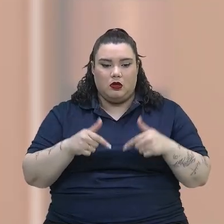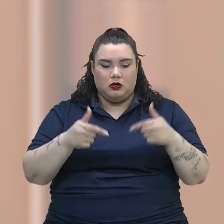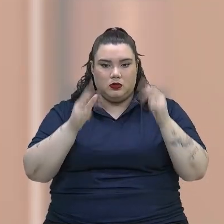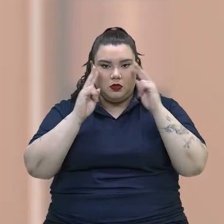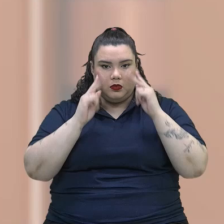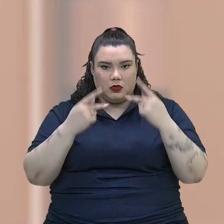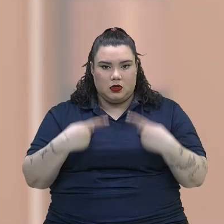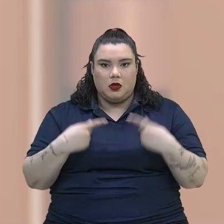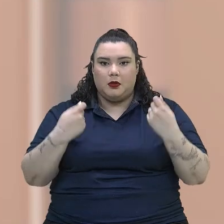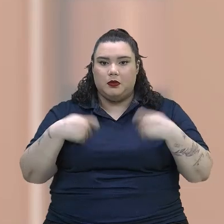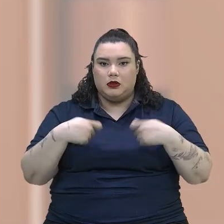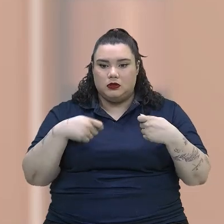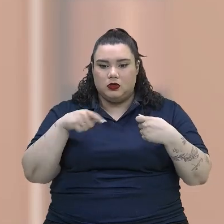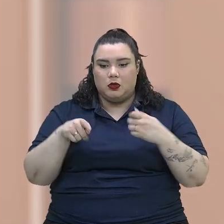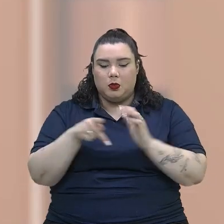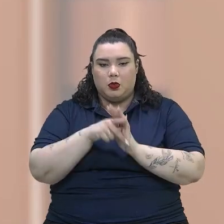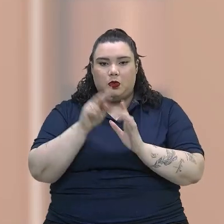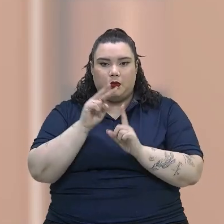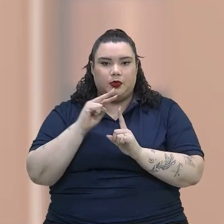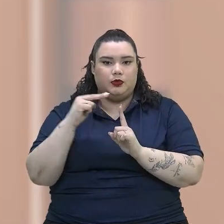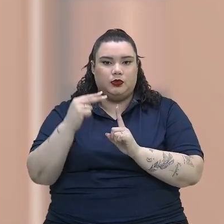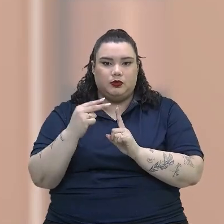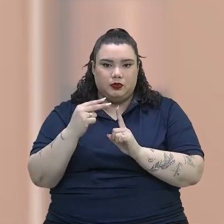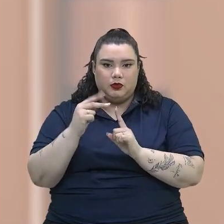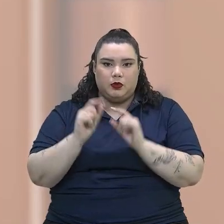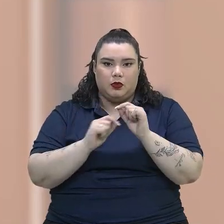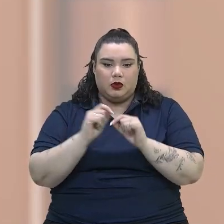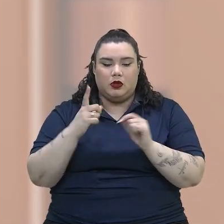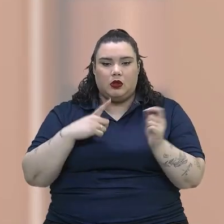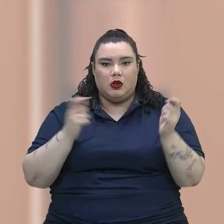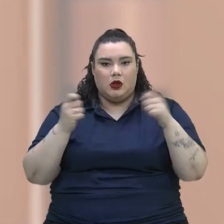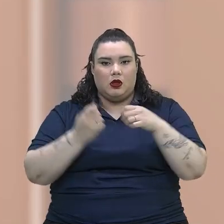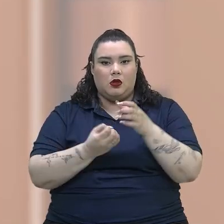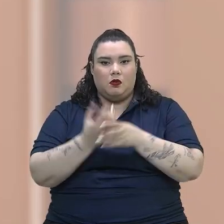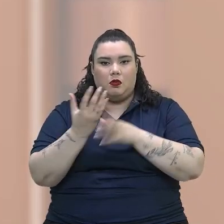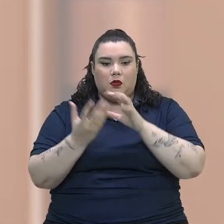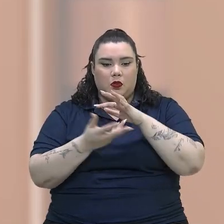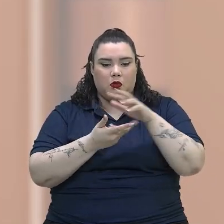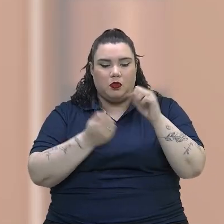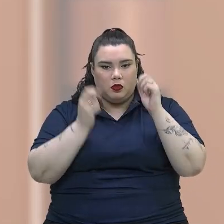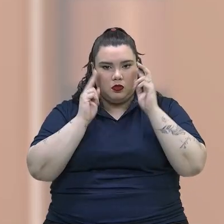humanitária trabalham nessa perspectiva, né, de formar um mundo mais